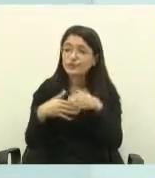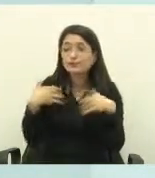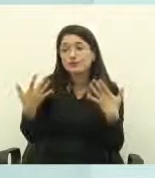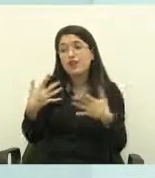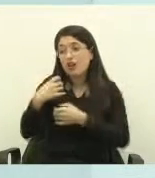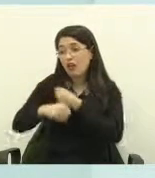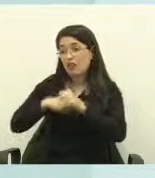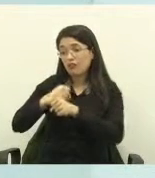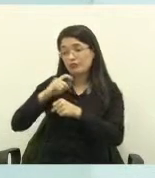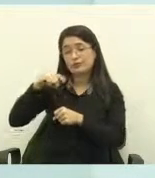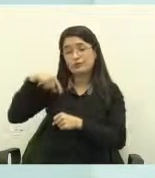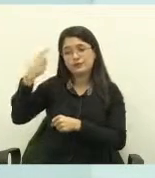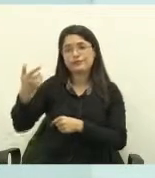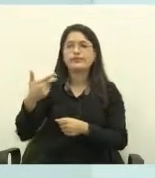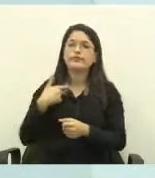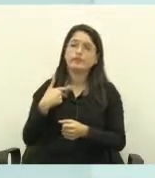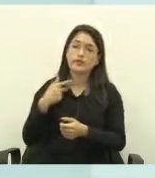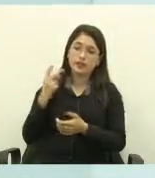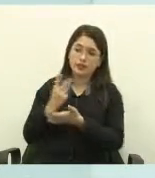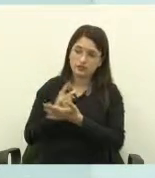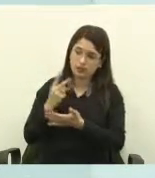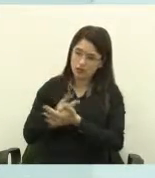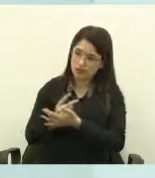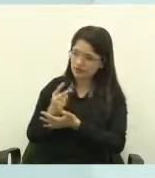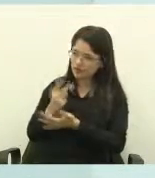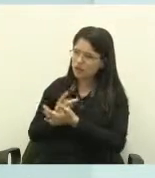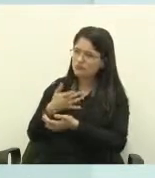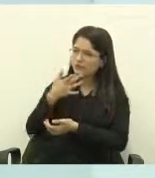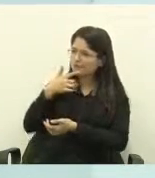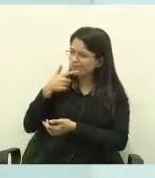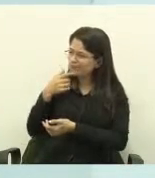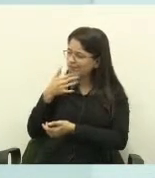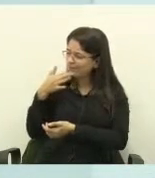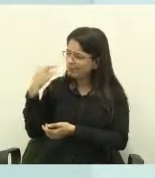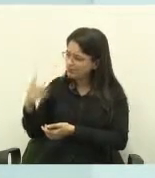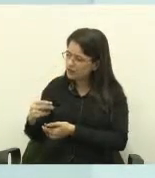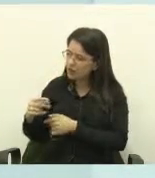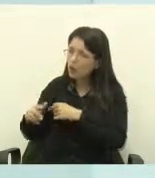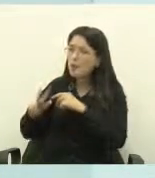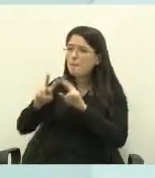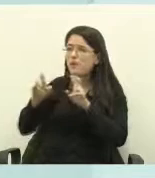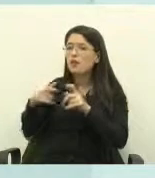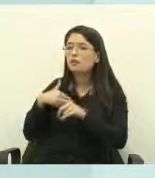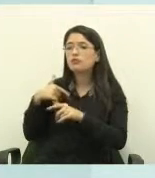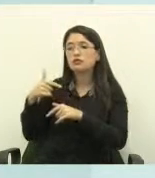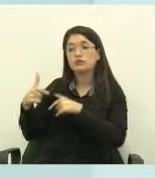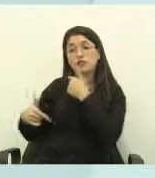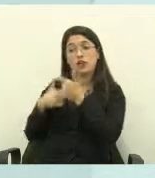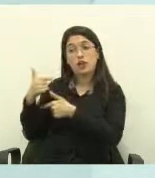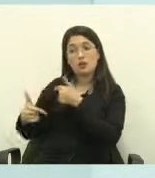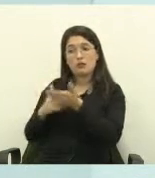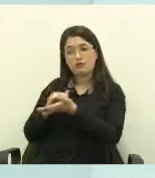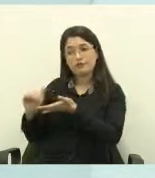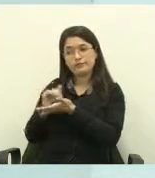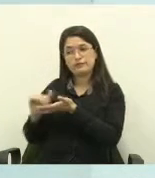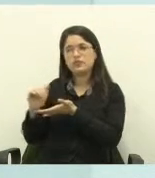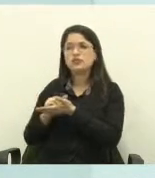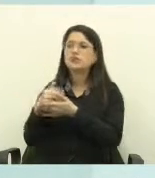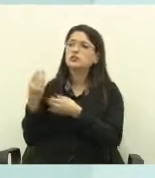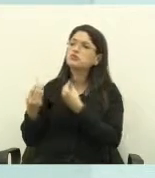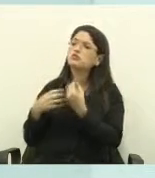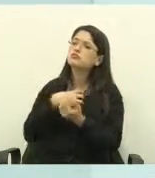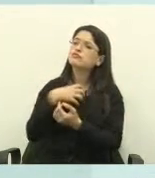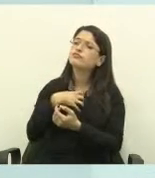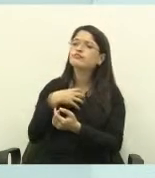crítico, secretária Patrícia, da Secretaria do Trabalho, pelo modo da condução dos trabalhos.